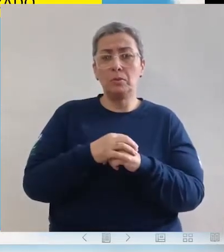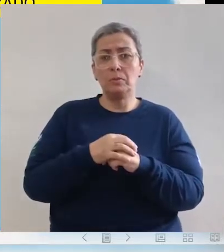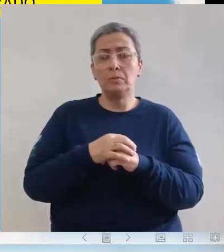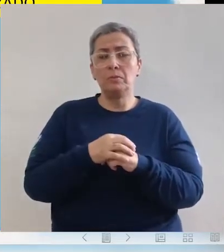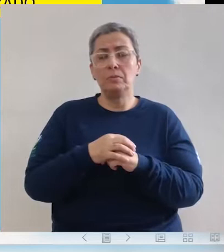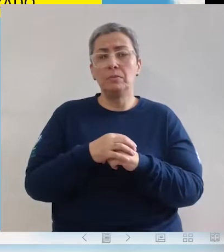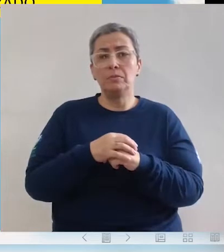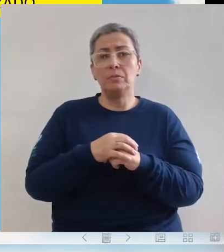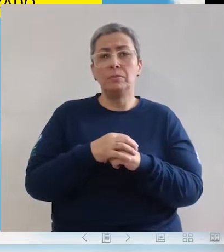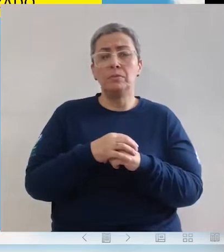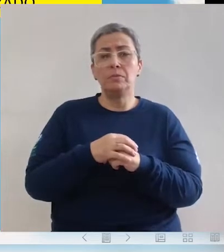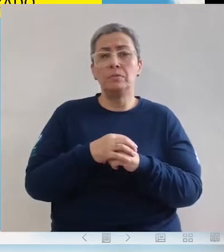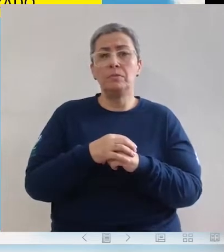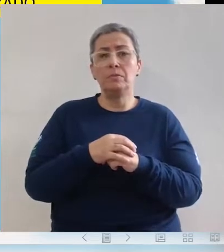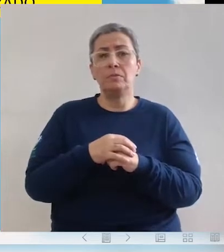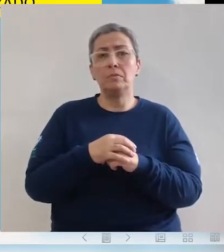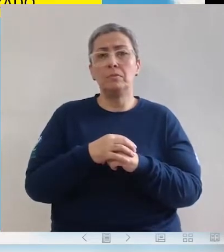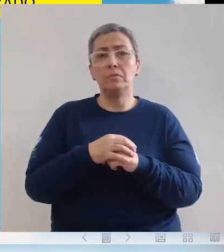terceiro ponto aqui.